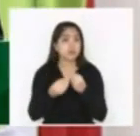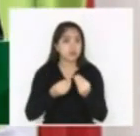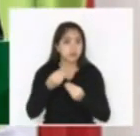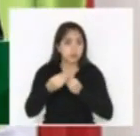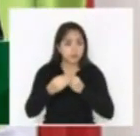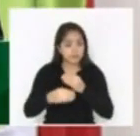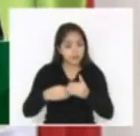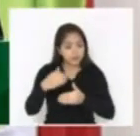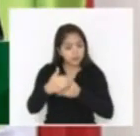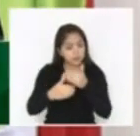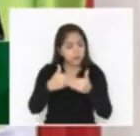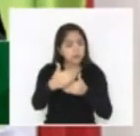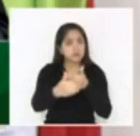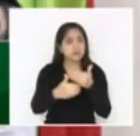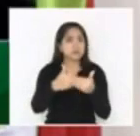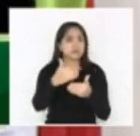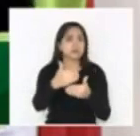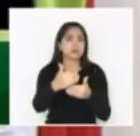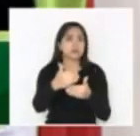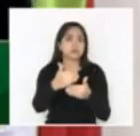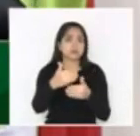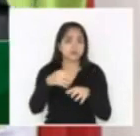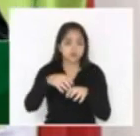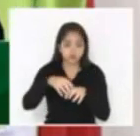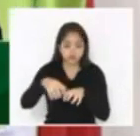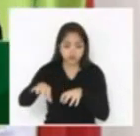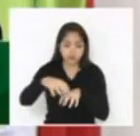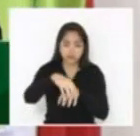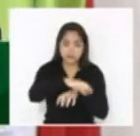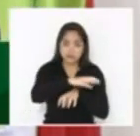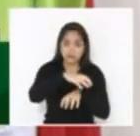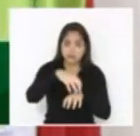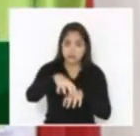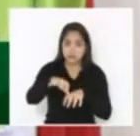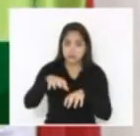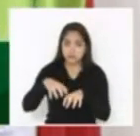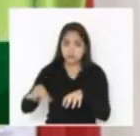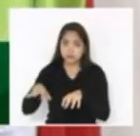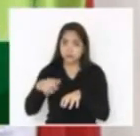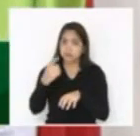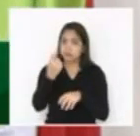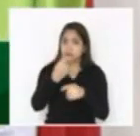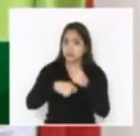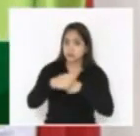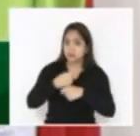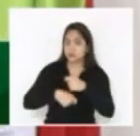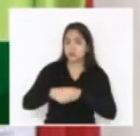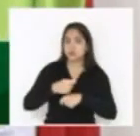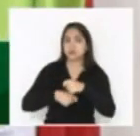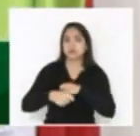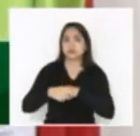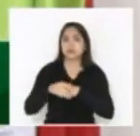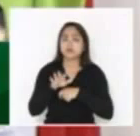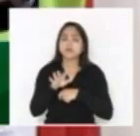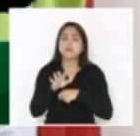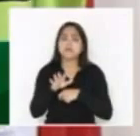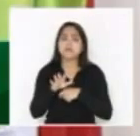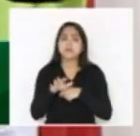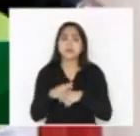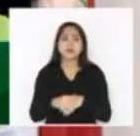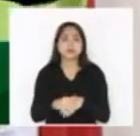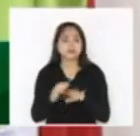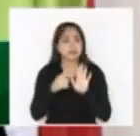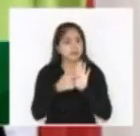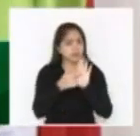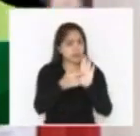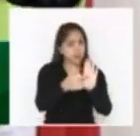pelo processo de descentralização administrativa. Mas essa conta que é